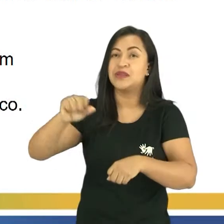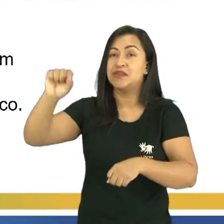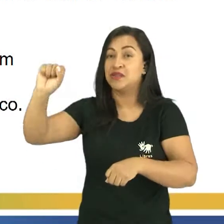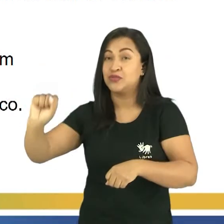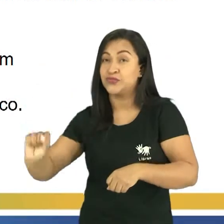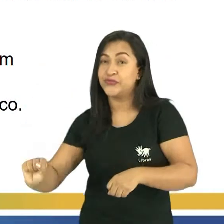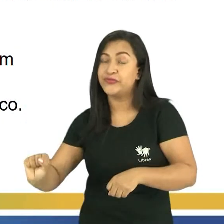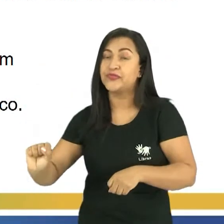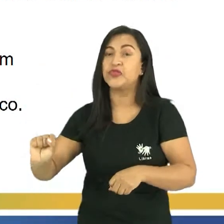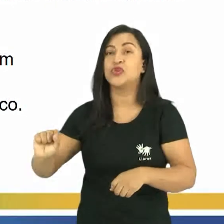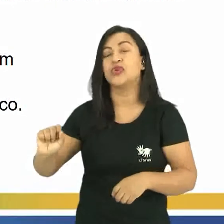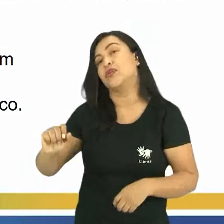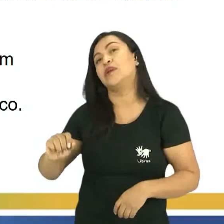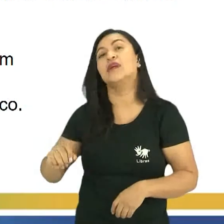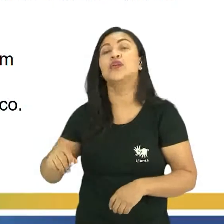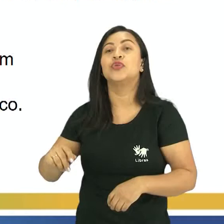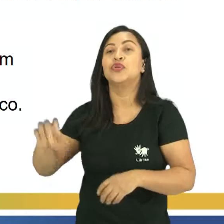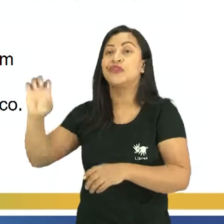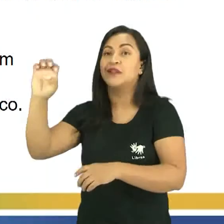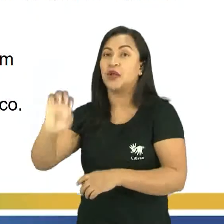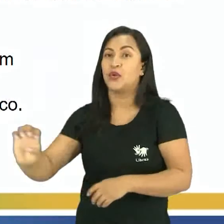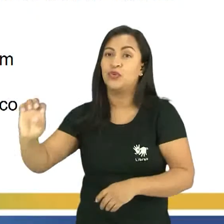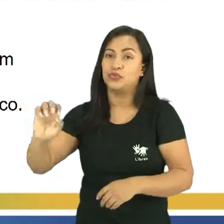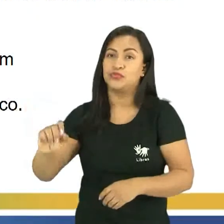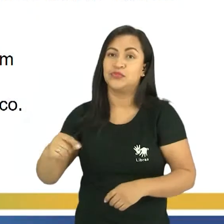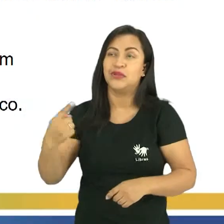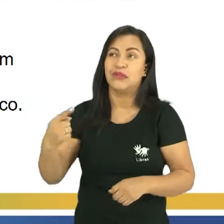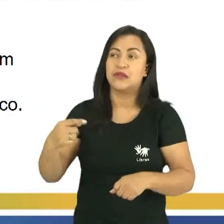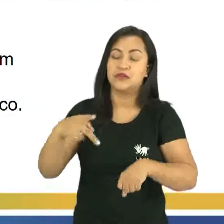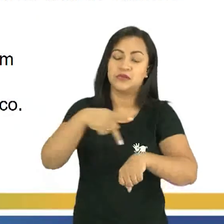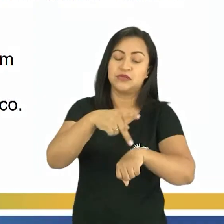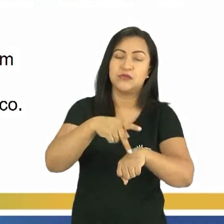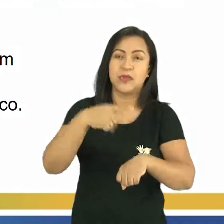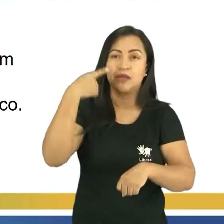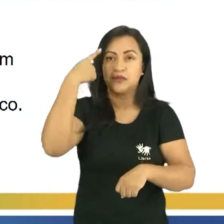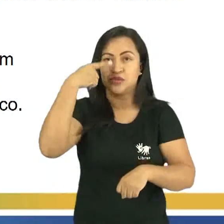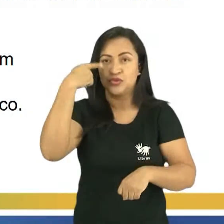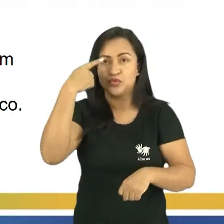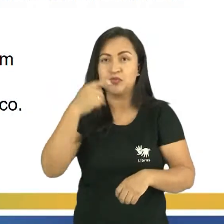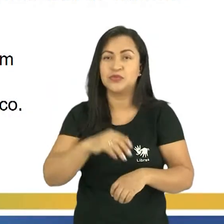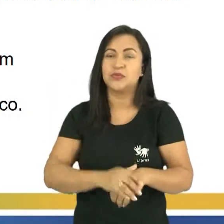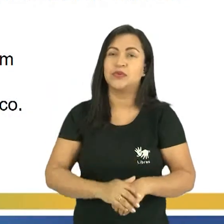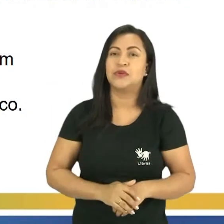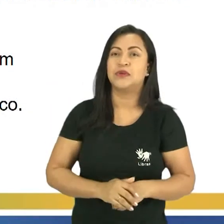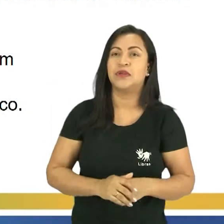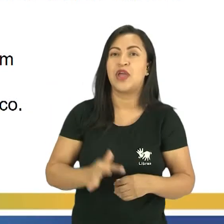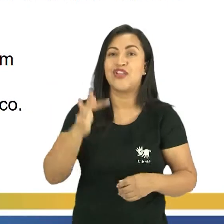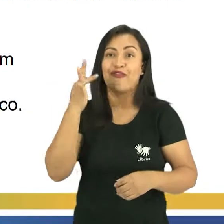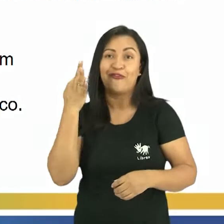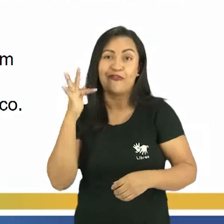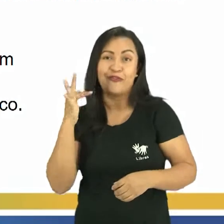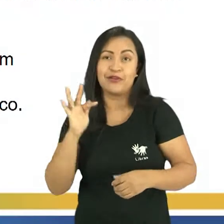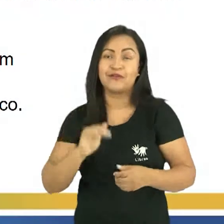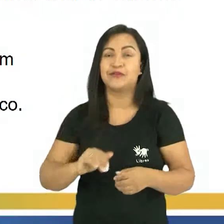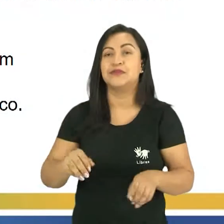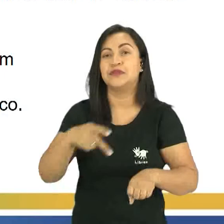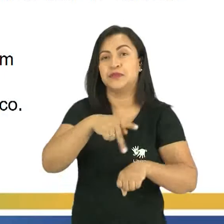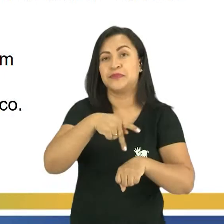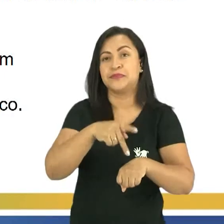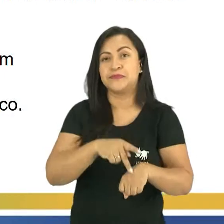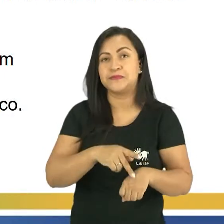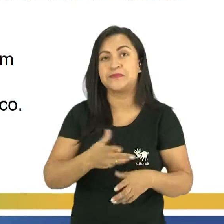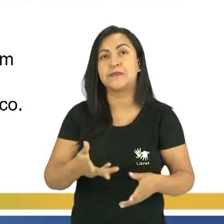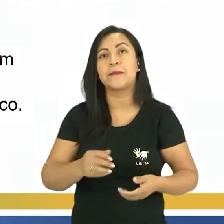Espanha e uma pequena parte da França. O ETA significa Estado Tas Cataxuna, né, na